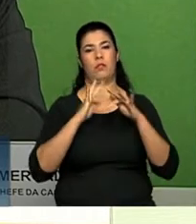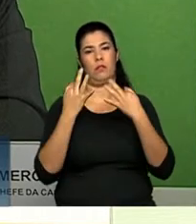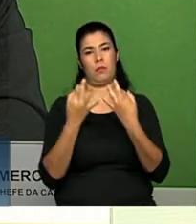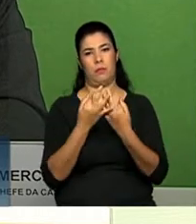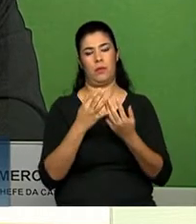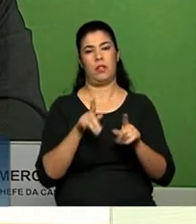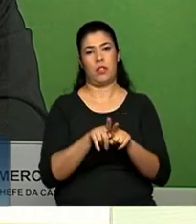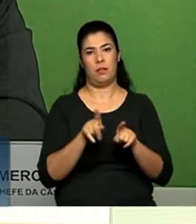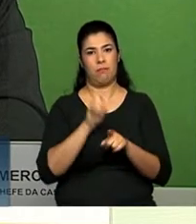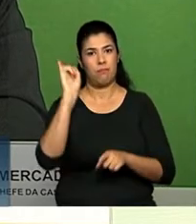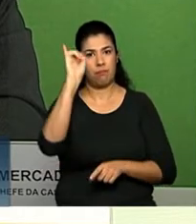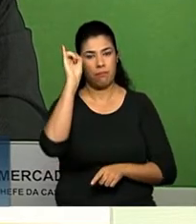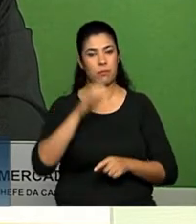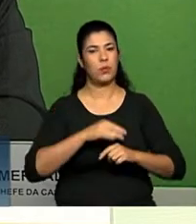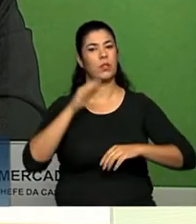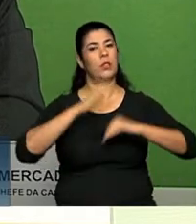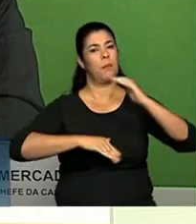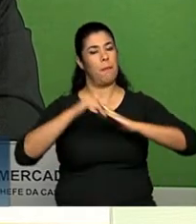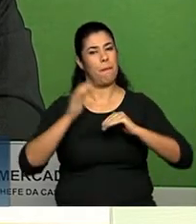essenciais ao país.